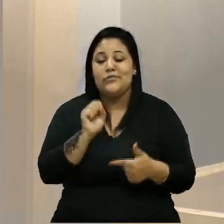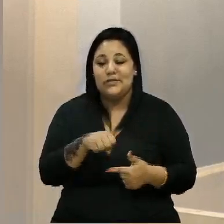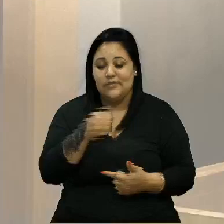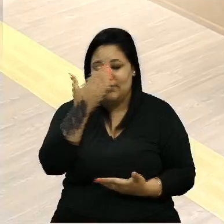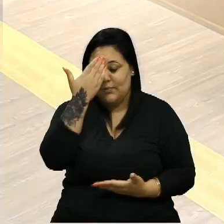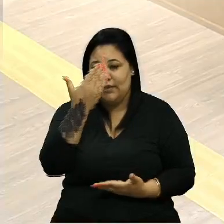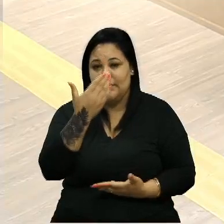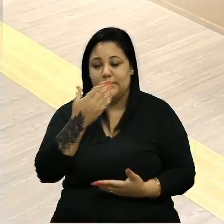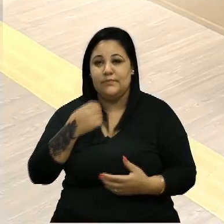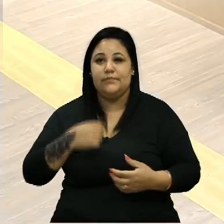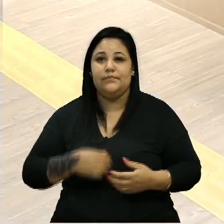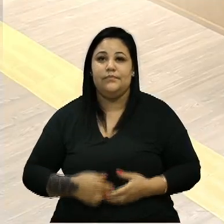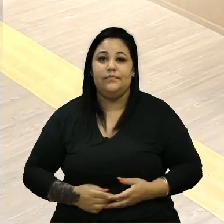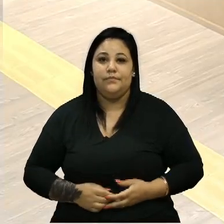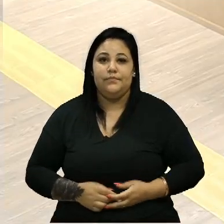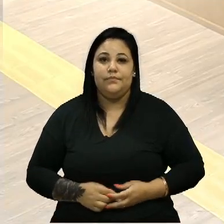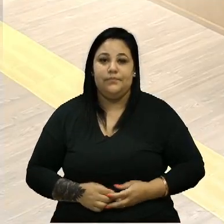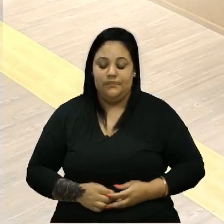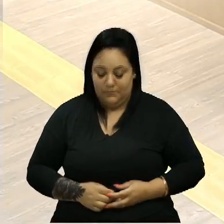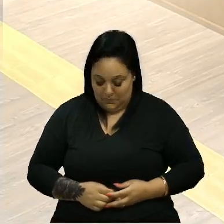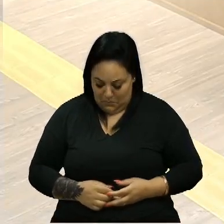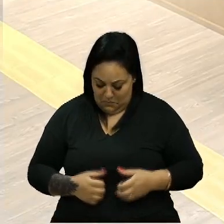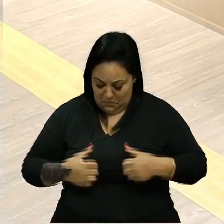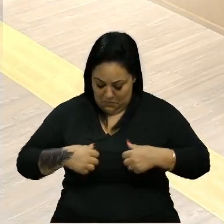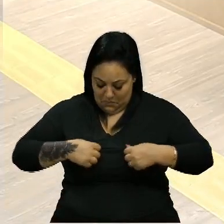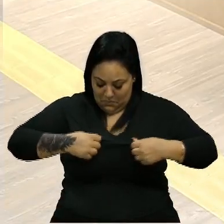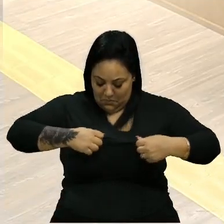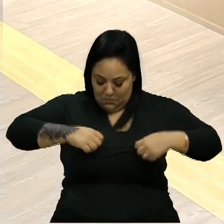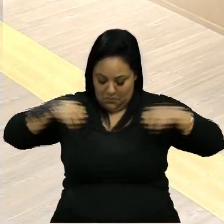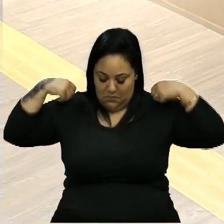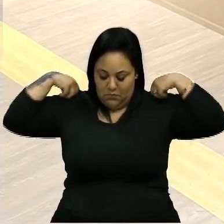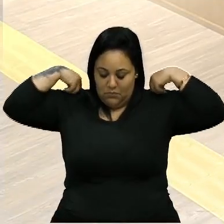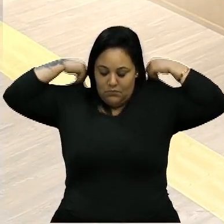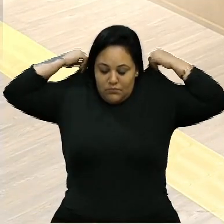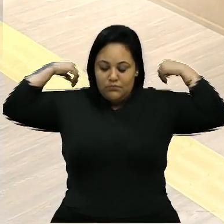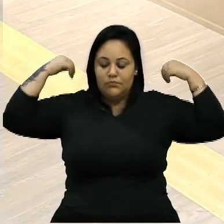Obrigado. Obrigado, vereador Scalco. Próximo, vereador